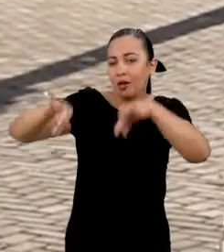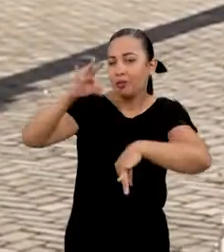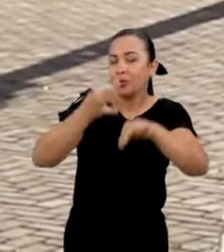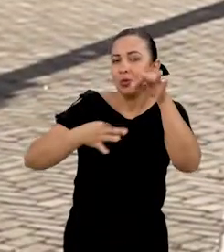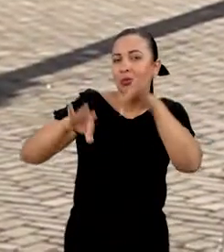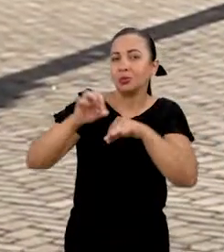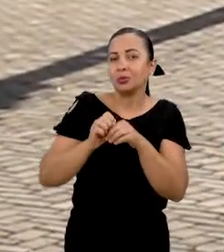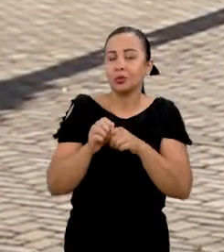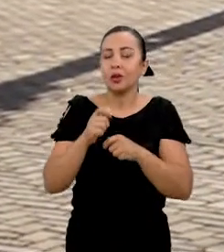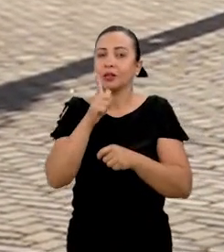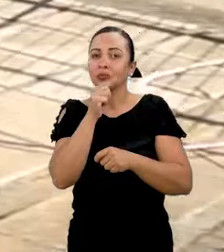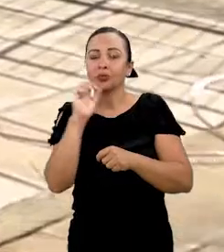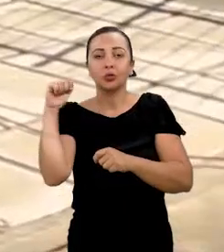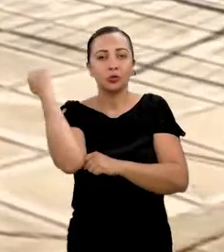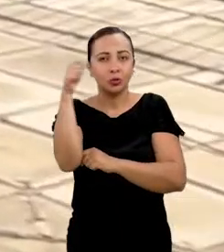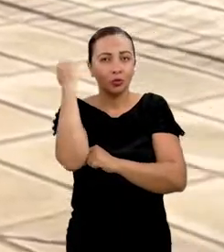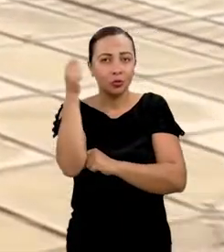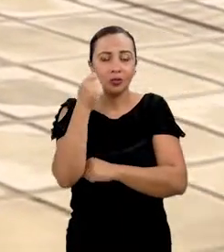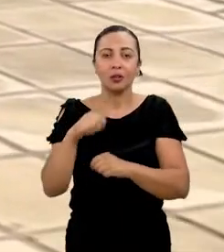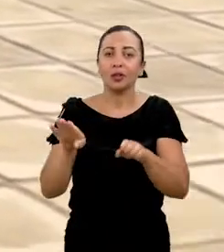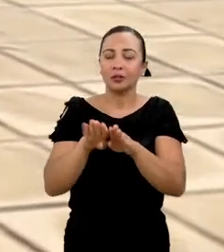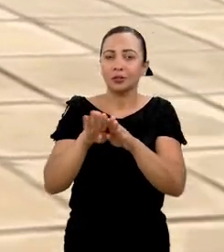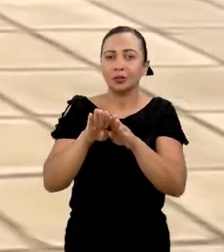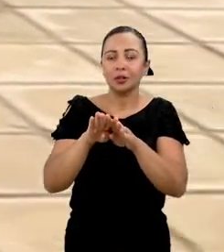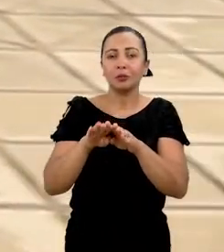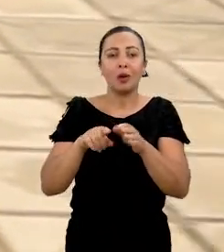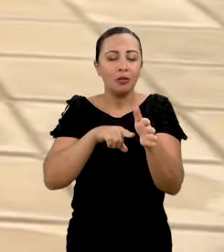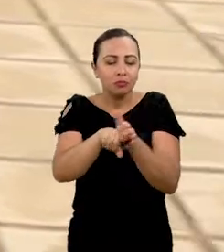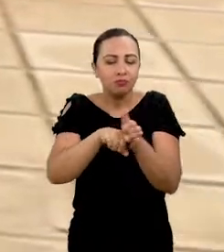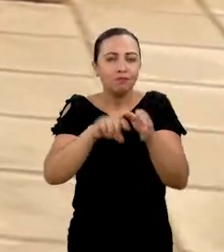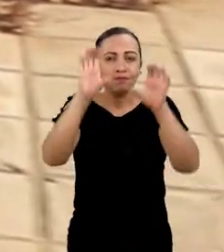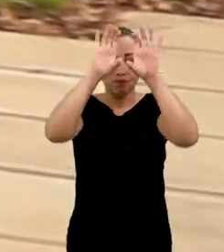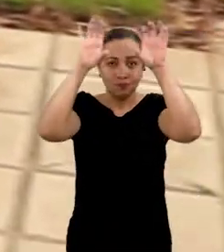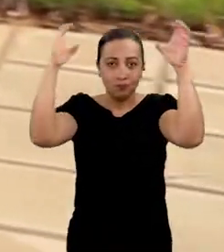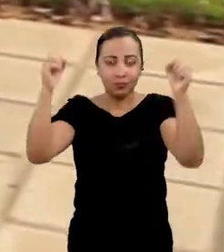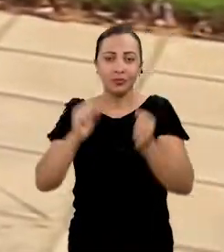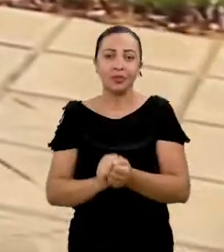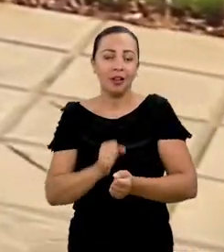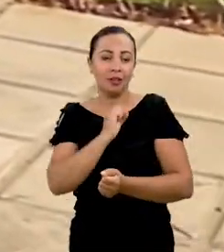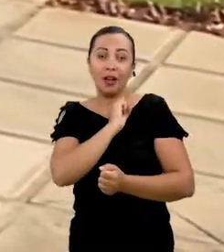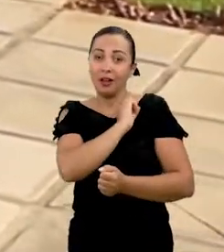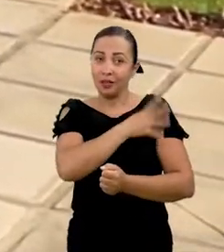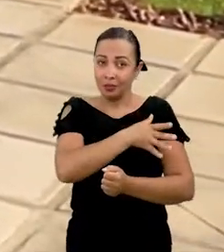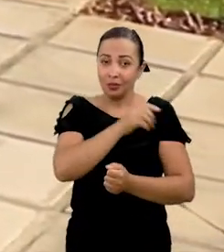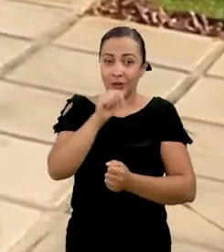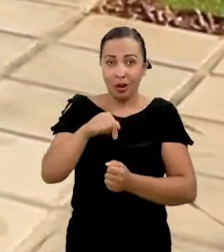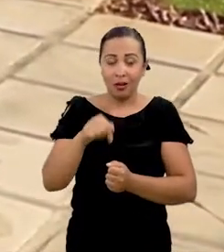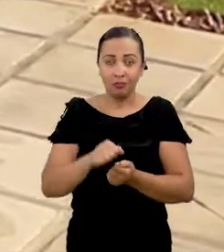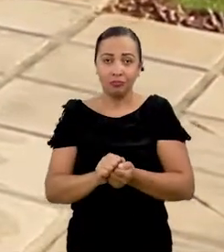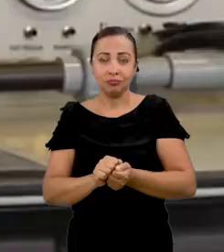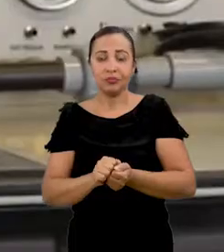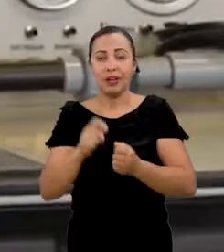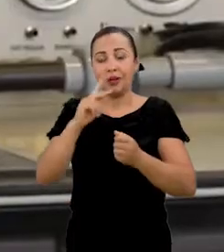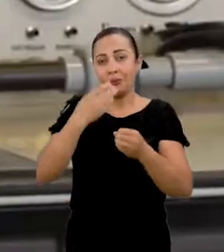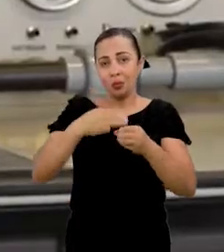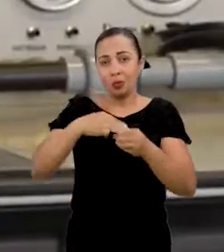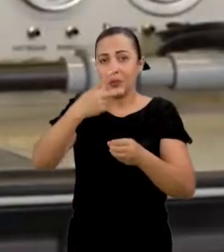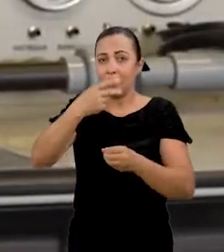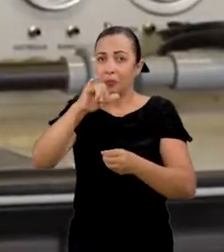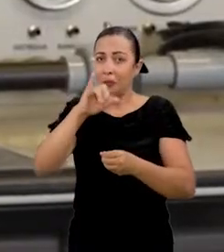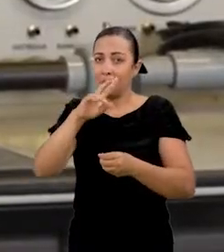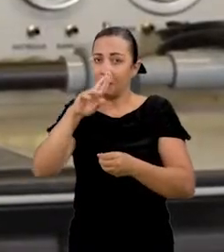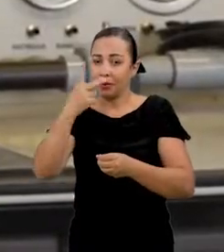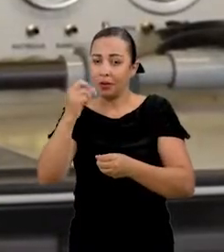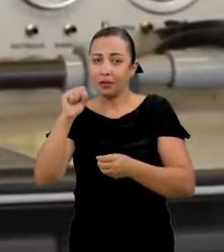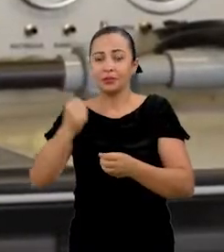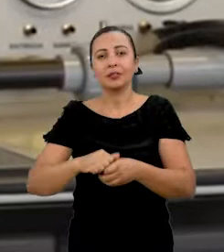Nosso laboratório de irrigação e agrometeorologia, que é instalado aqui no IFAL, Campos Piranhas, aqui a gente